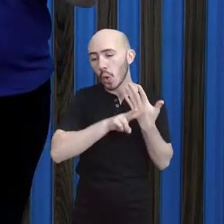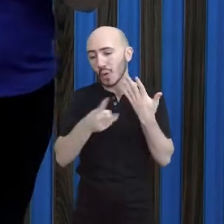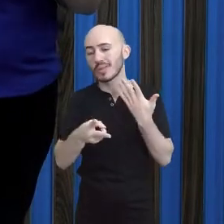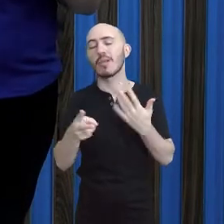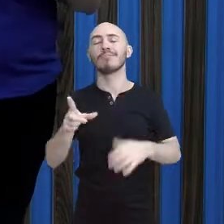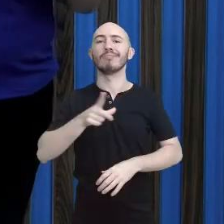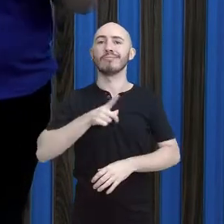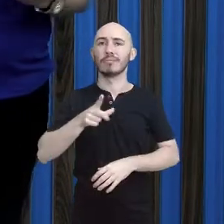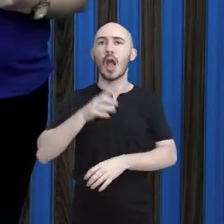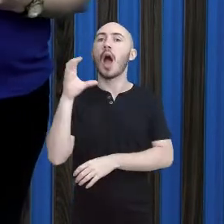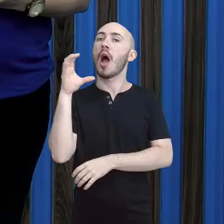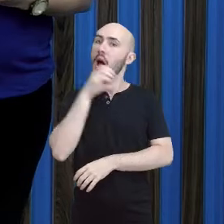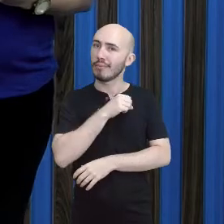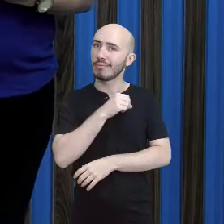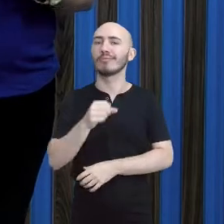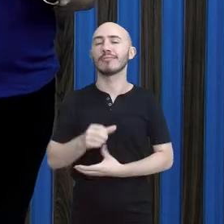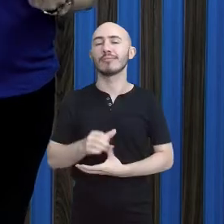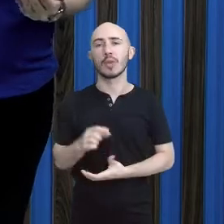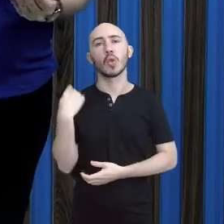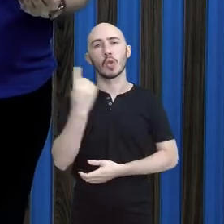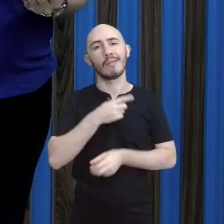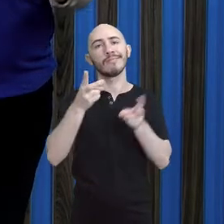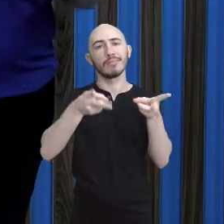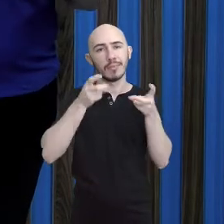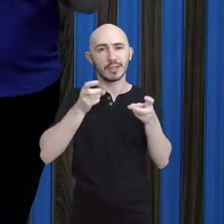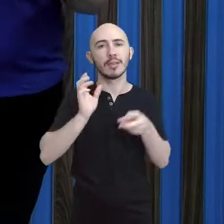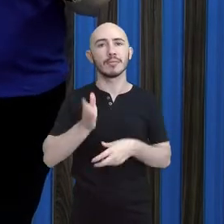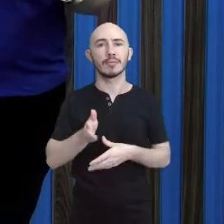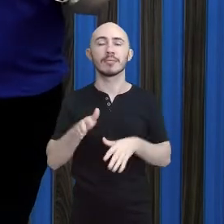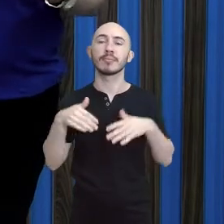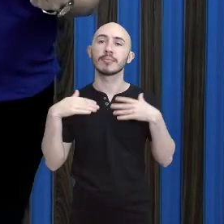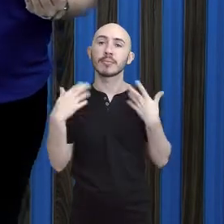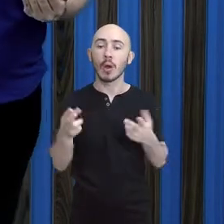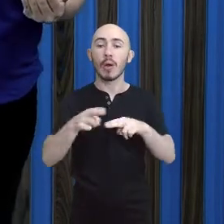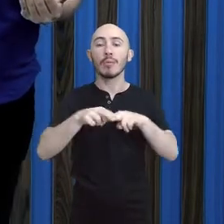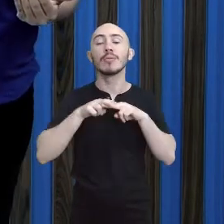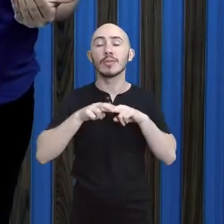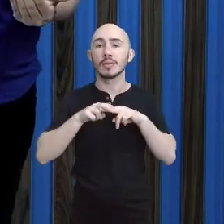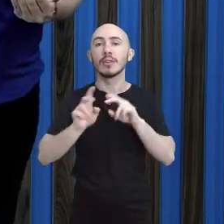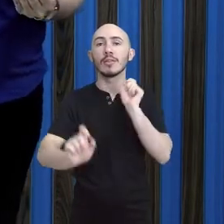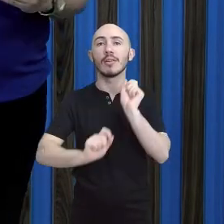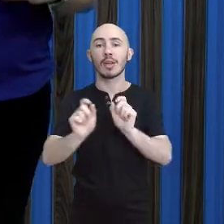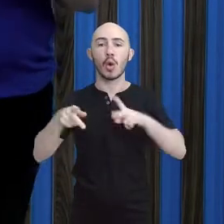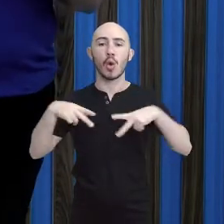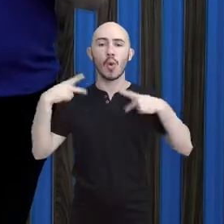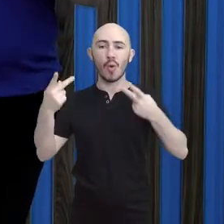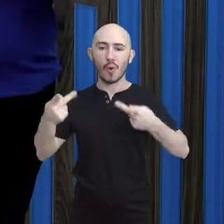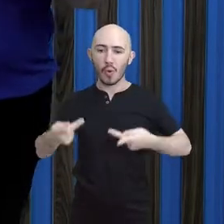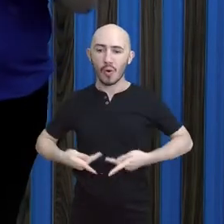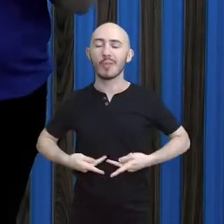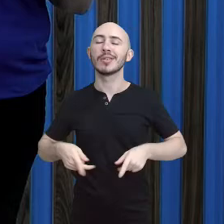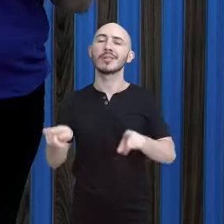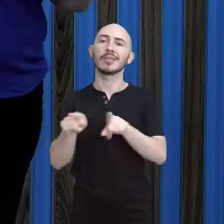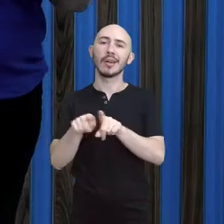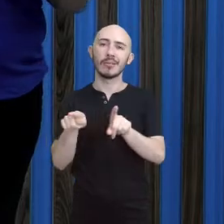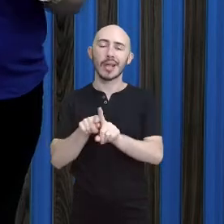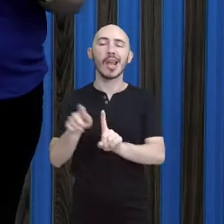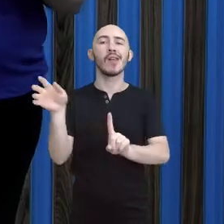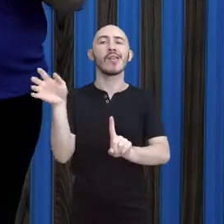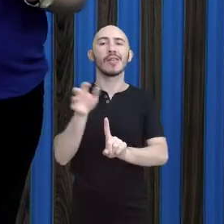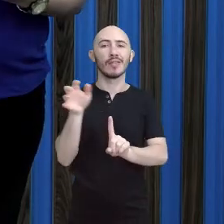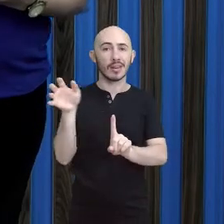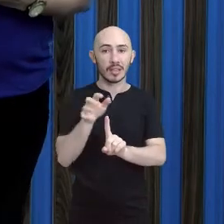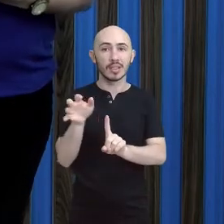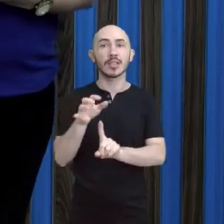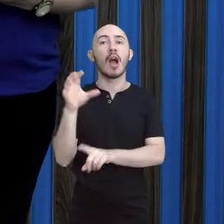estão acontecendo rapidamente. Mas por quê? Porque a atividade humana, ela também está andando